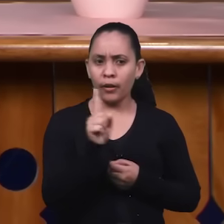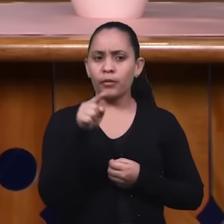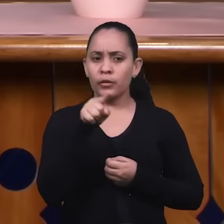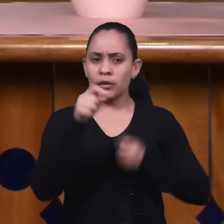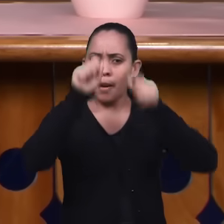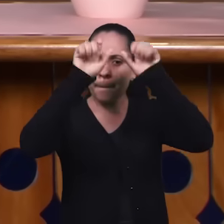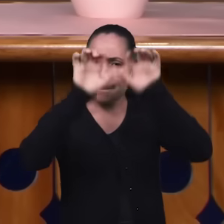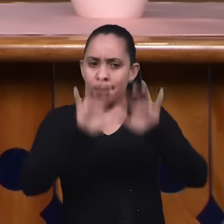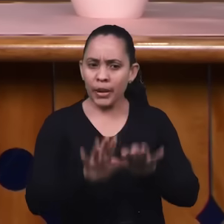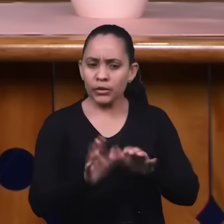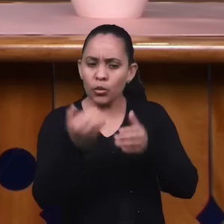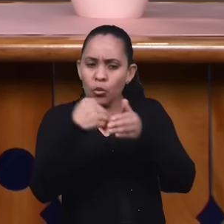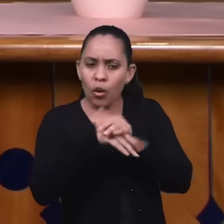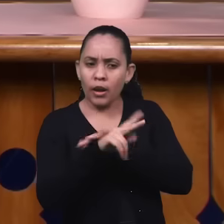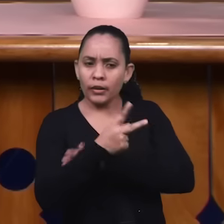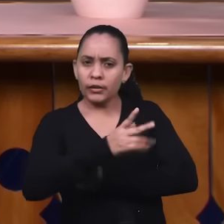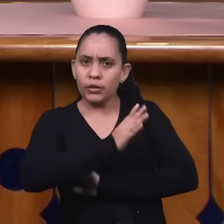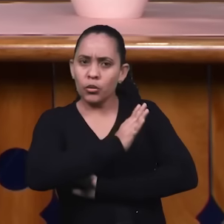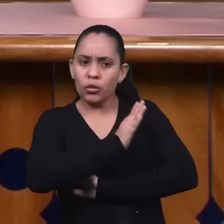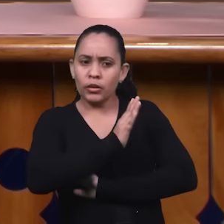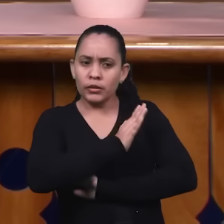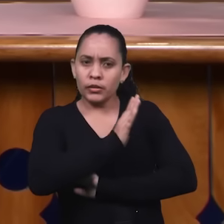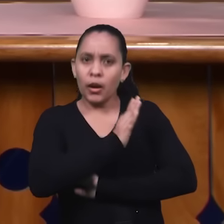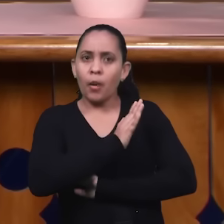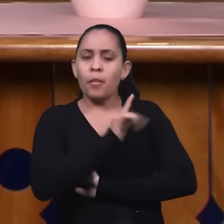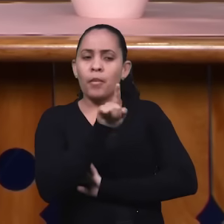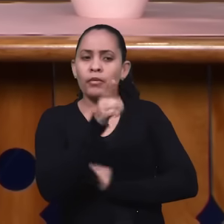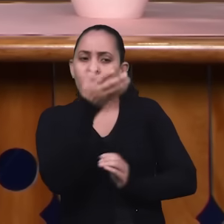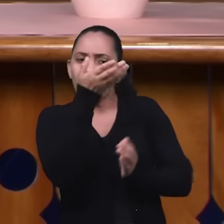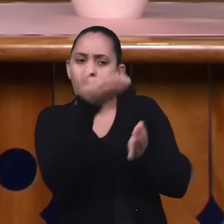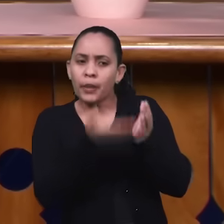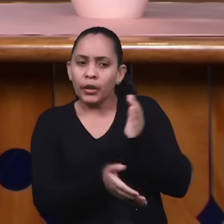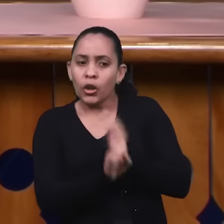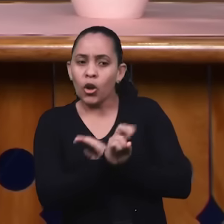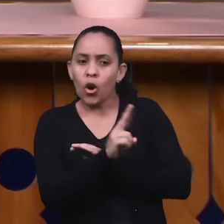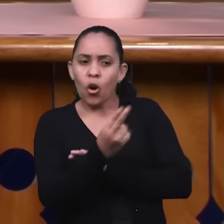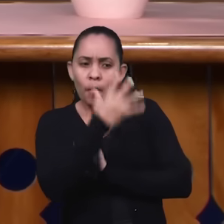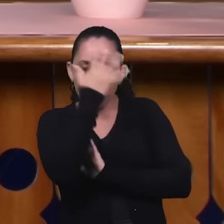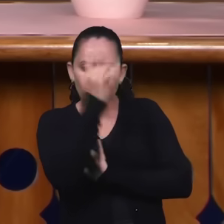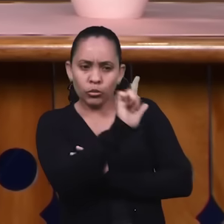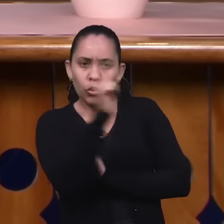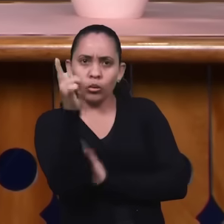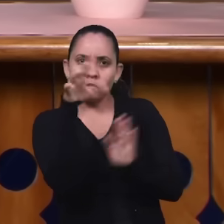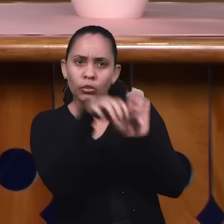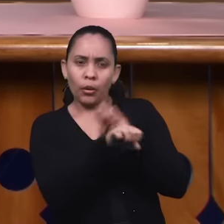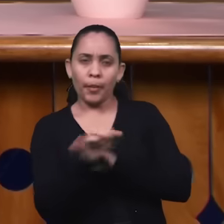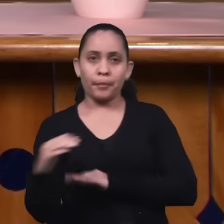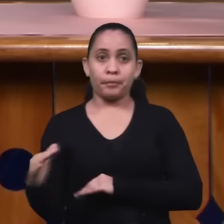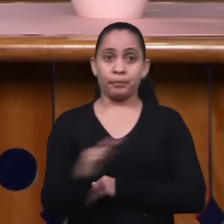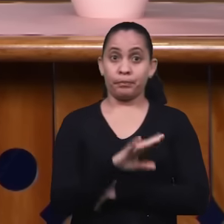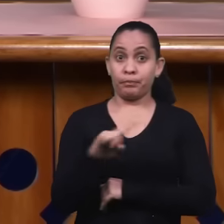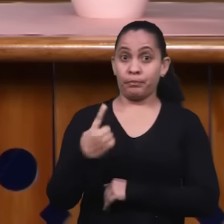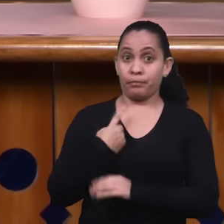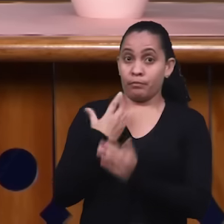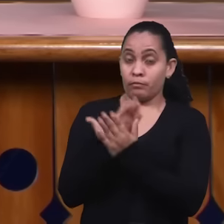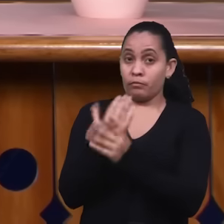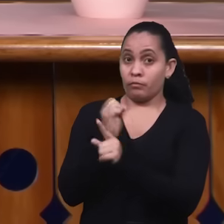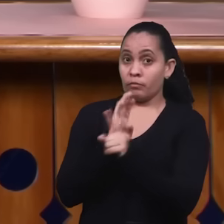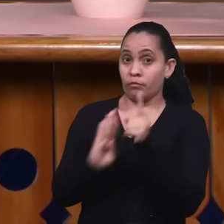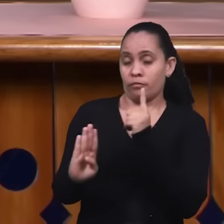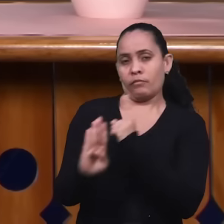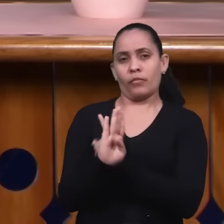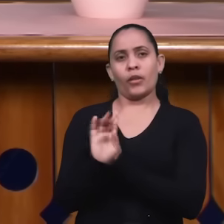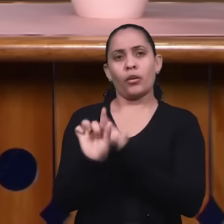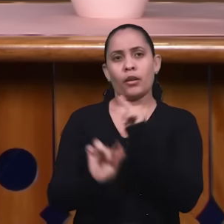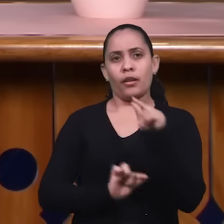para que ninguém tome a tua coroa. Meus irmãos, nós estamos estudando na Escola Bíblica Dominical sobre